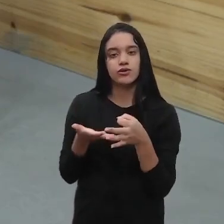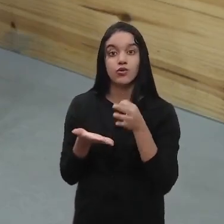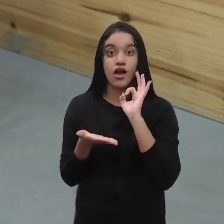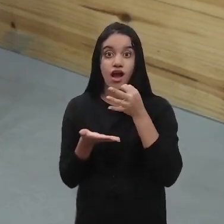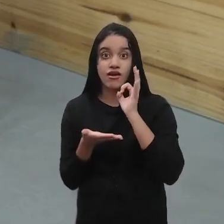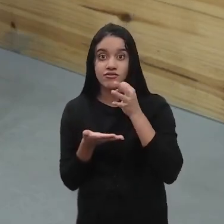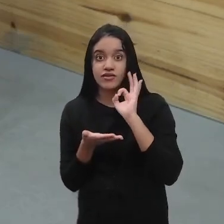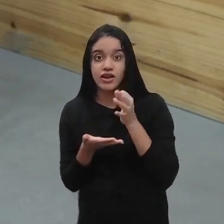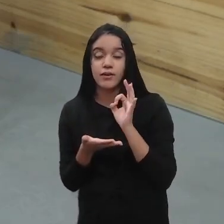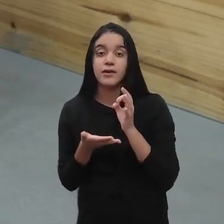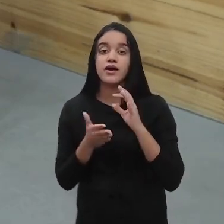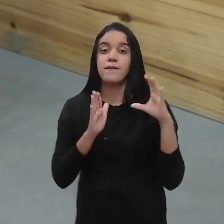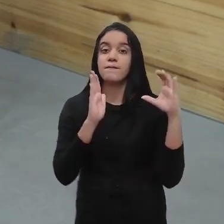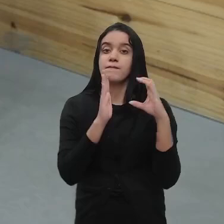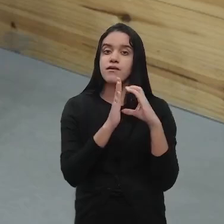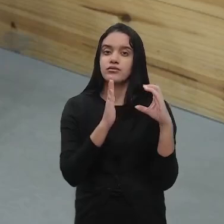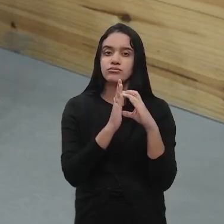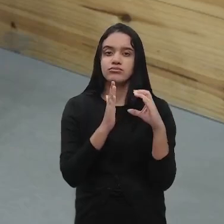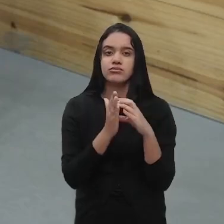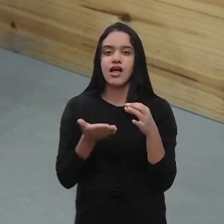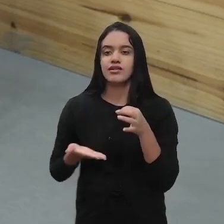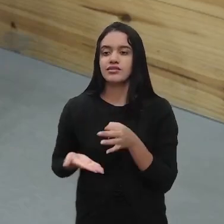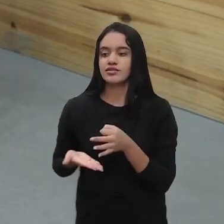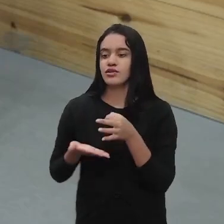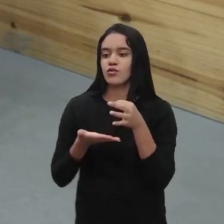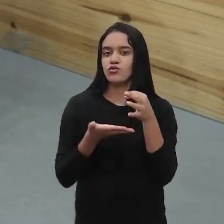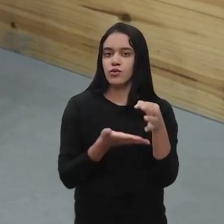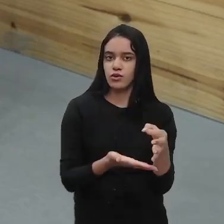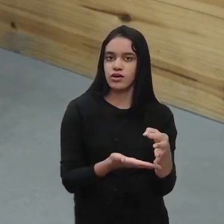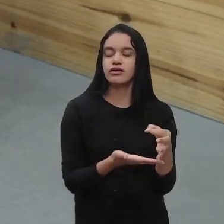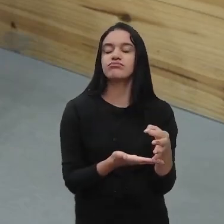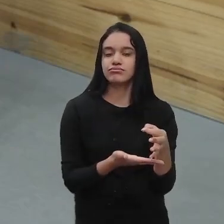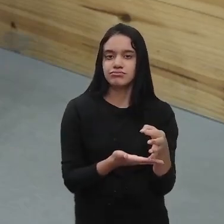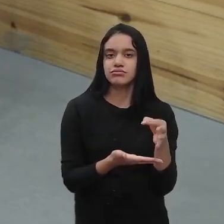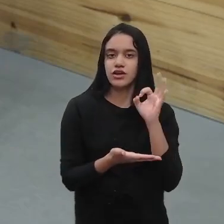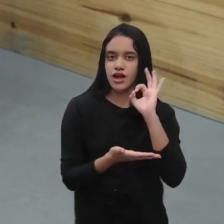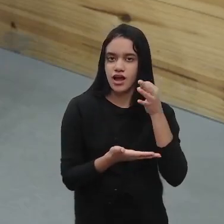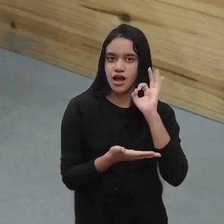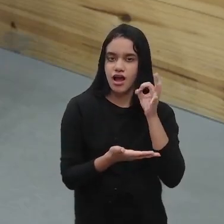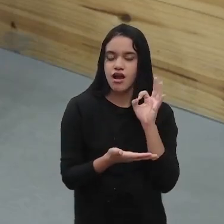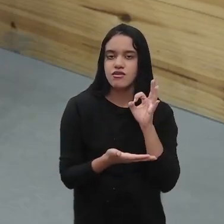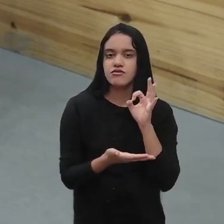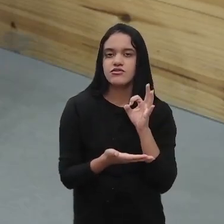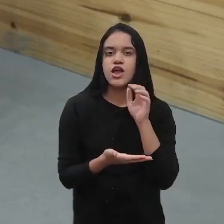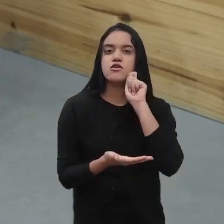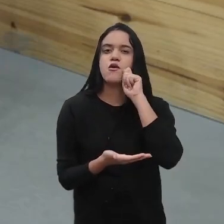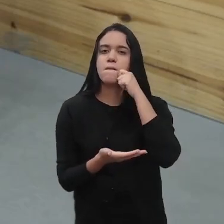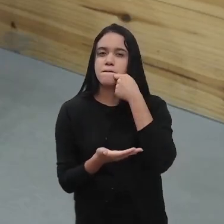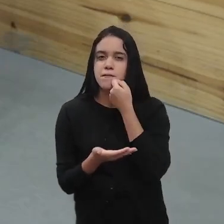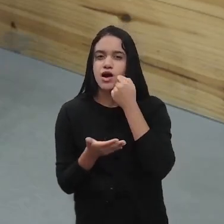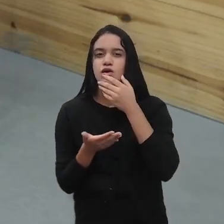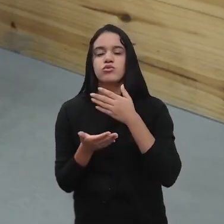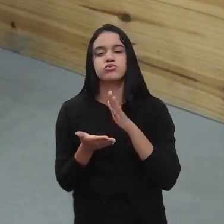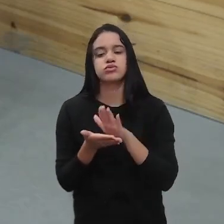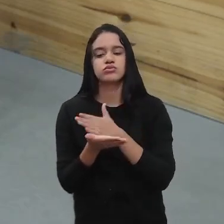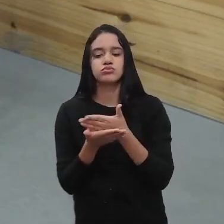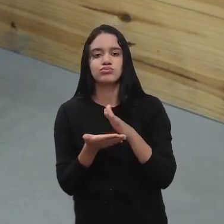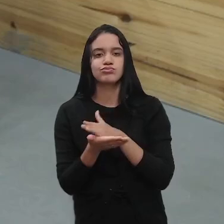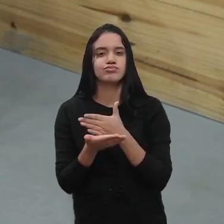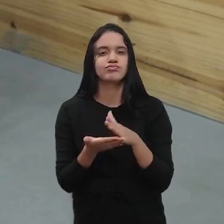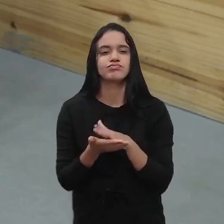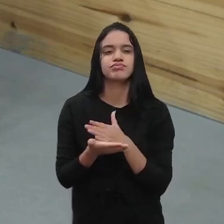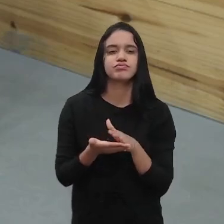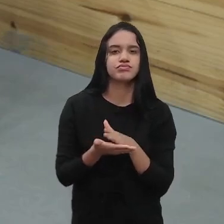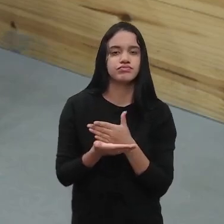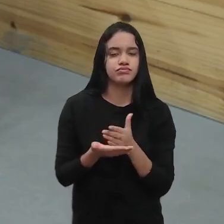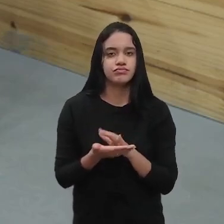trabalhadores. Eles davam um pingado e um café e um pão com manteiga. Que eu não me lembro, acho que é uma média com